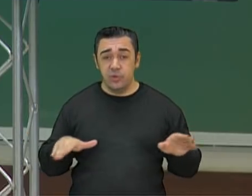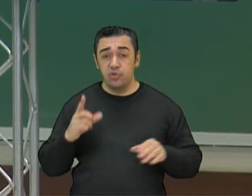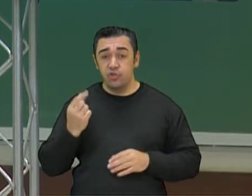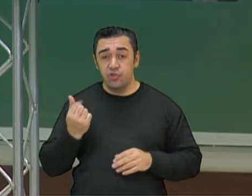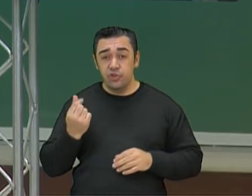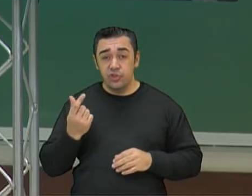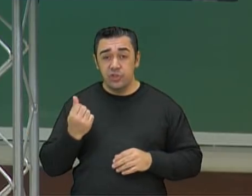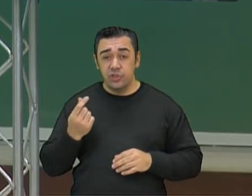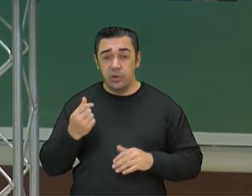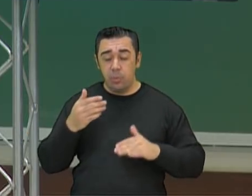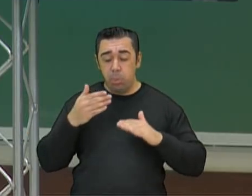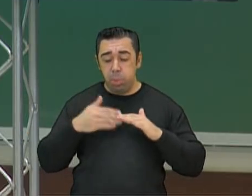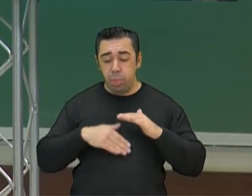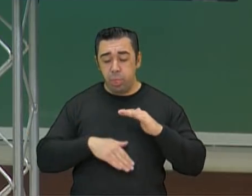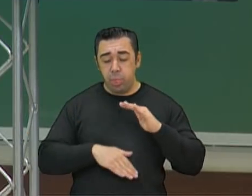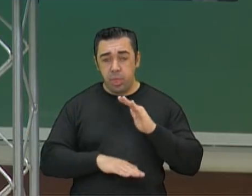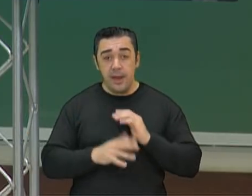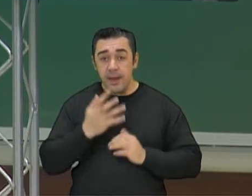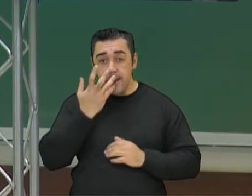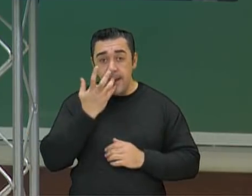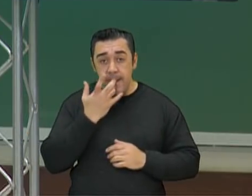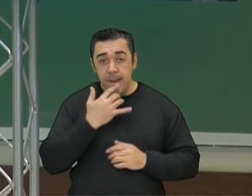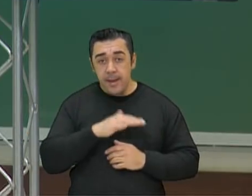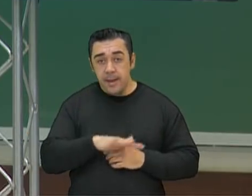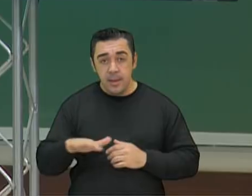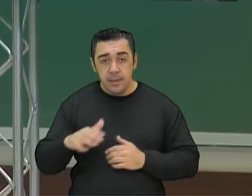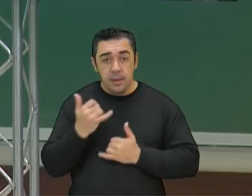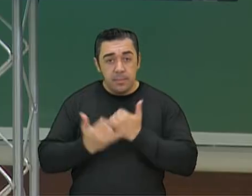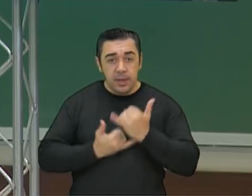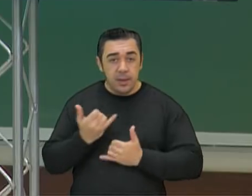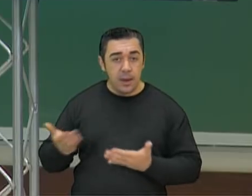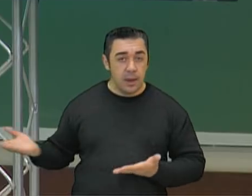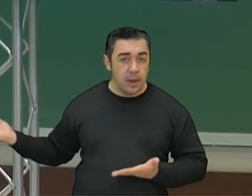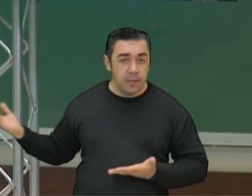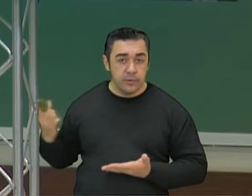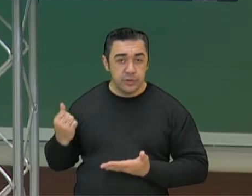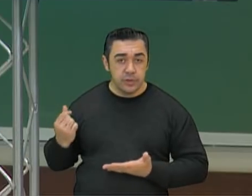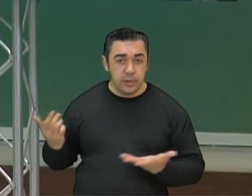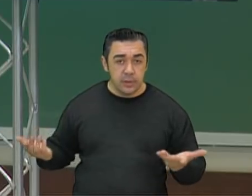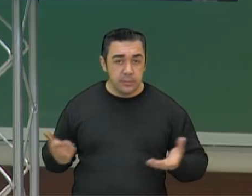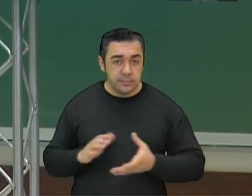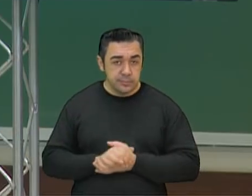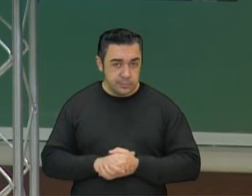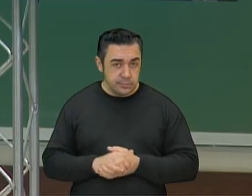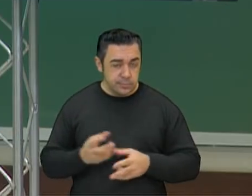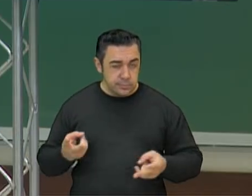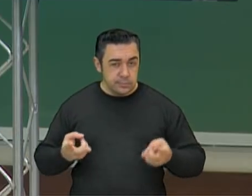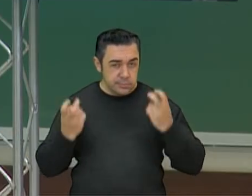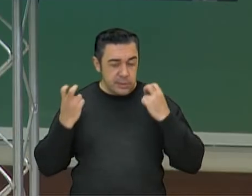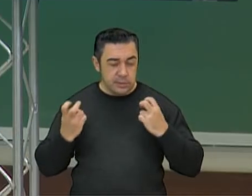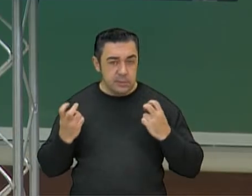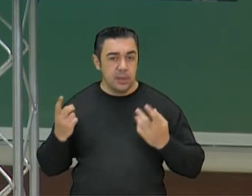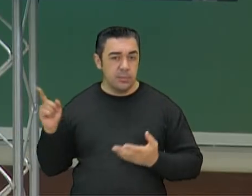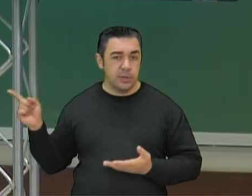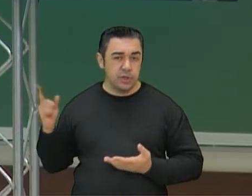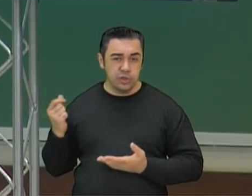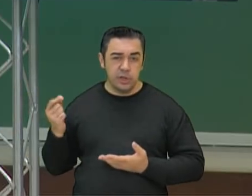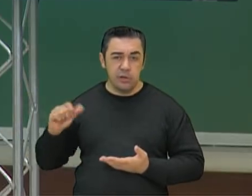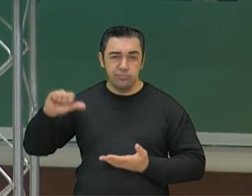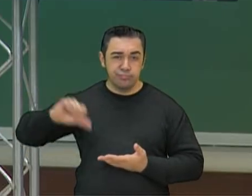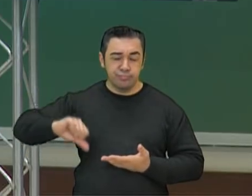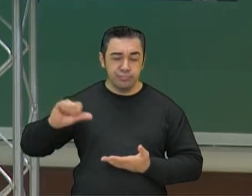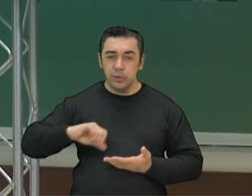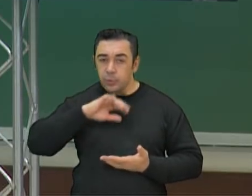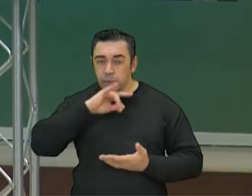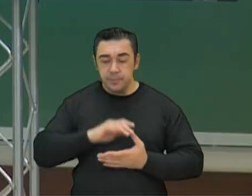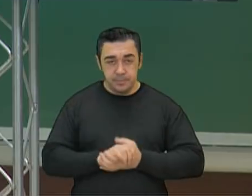dinheiro se desvalorizou. As crianças brincavam com essas cédulas. Então percebe que o dinheiro valia muito pouco.